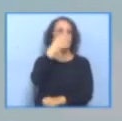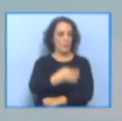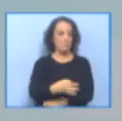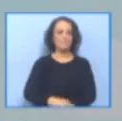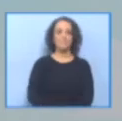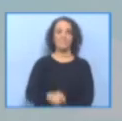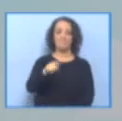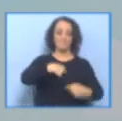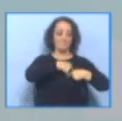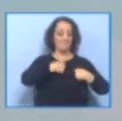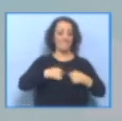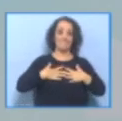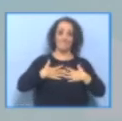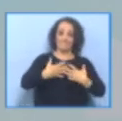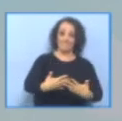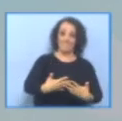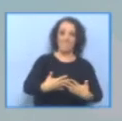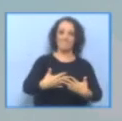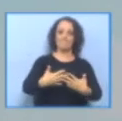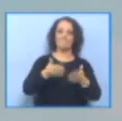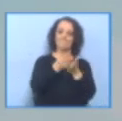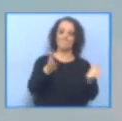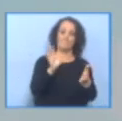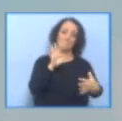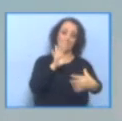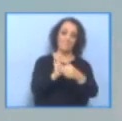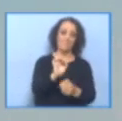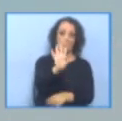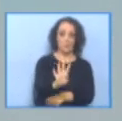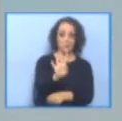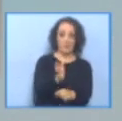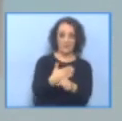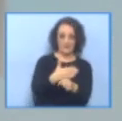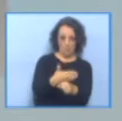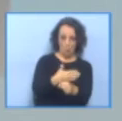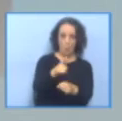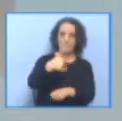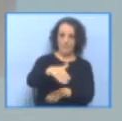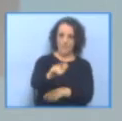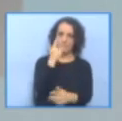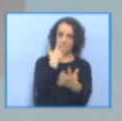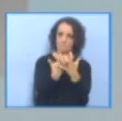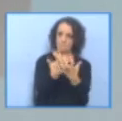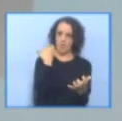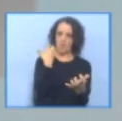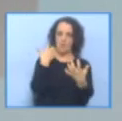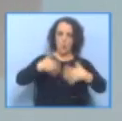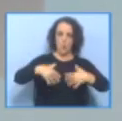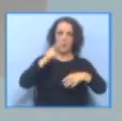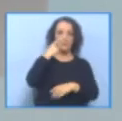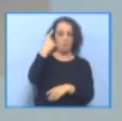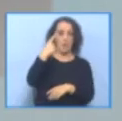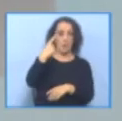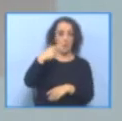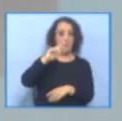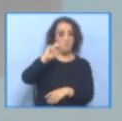do serviço, que caracteriza também a quarta secção, vai estar sublinhado de forma muito especial agora